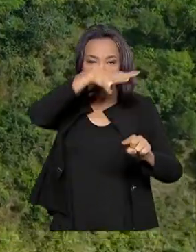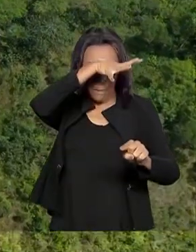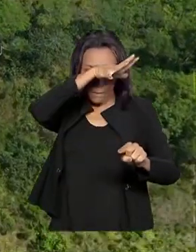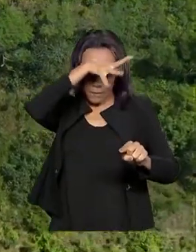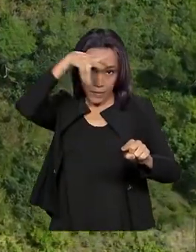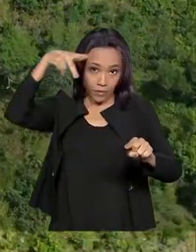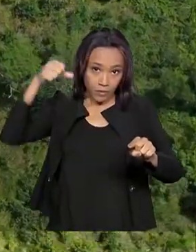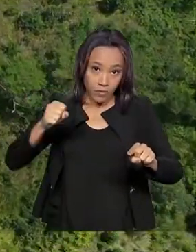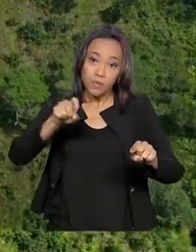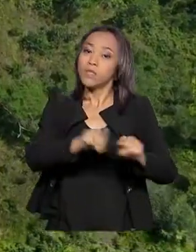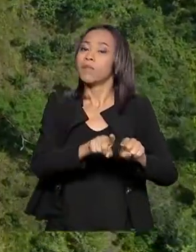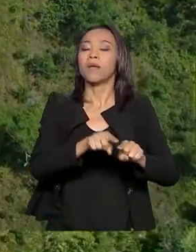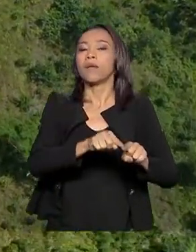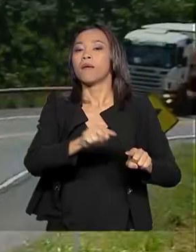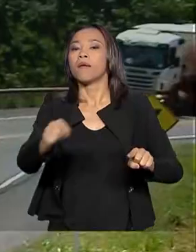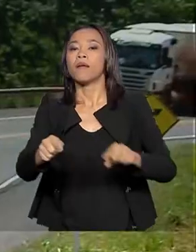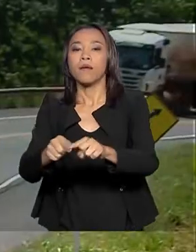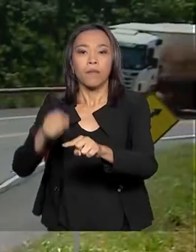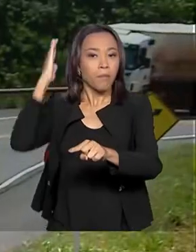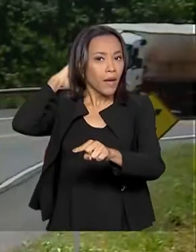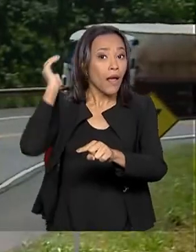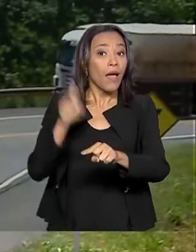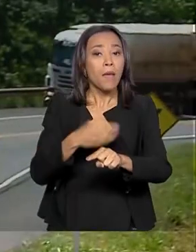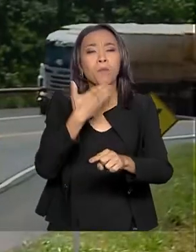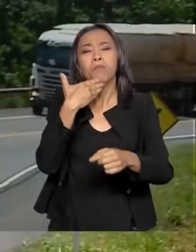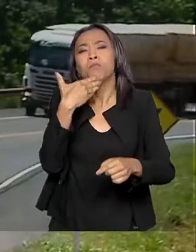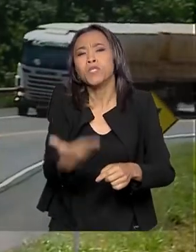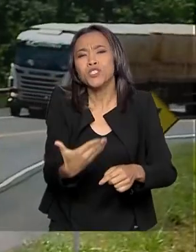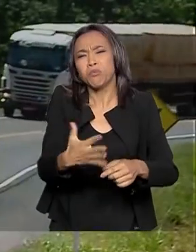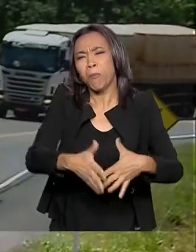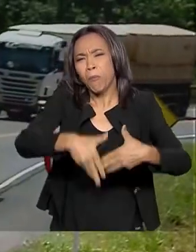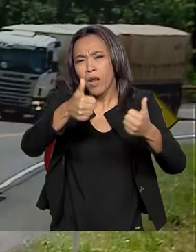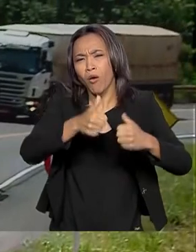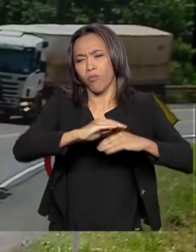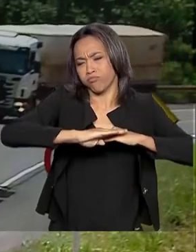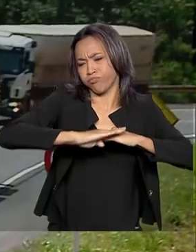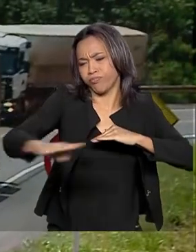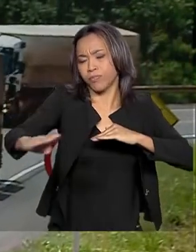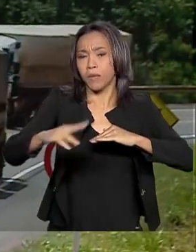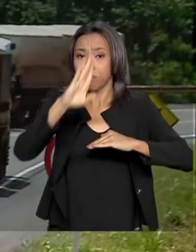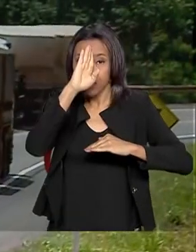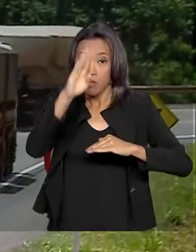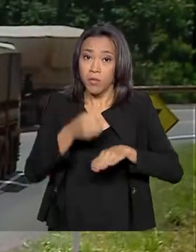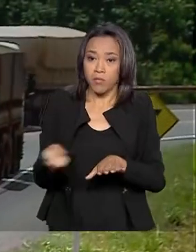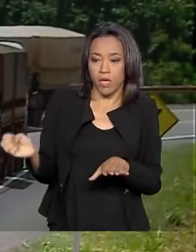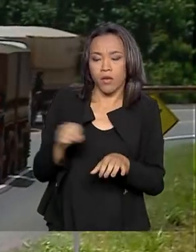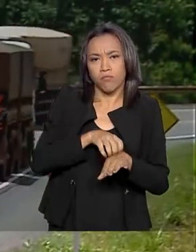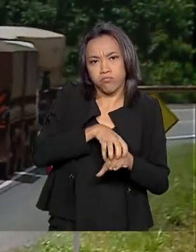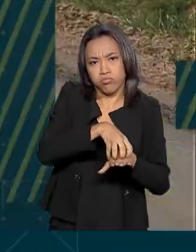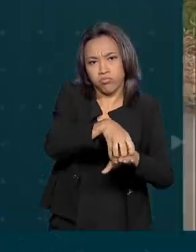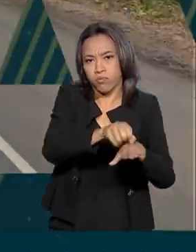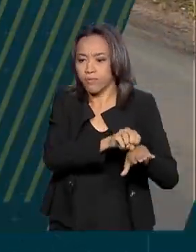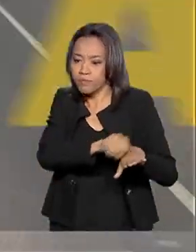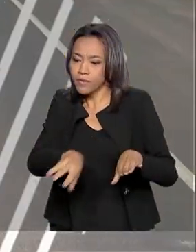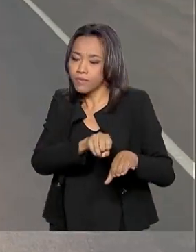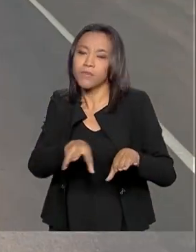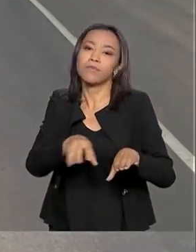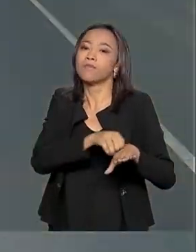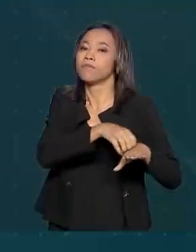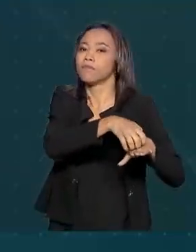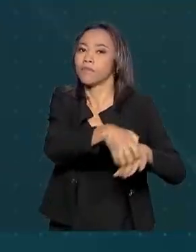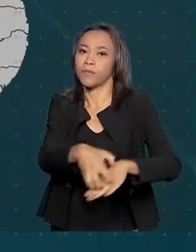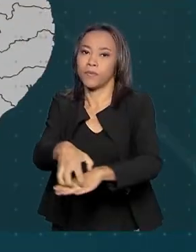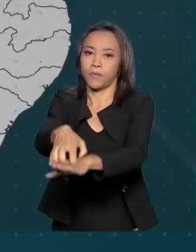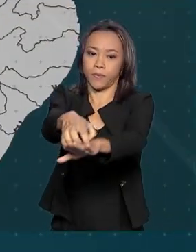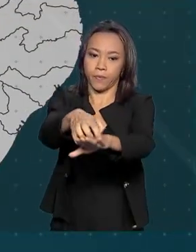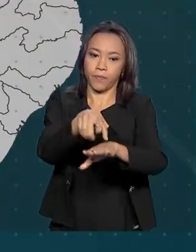concentra os pedidos de melhorias, principalmente devido ao escoamento da produção de grãos. A pista nova